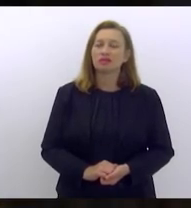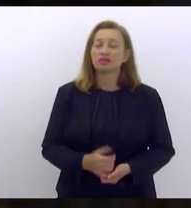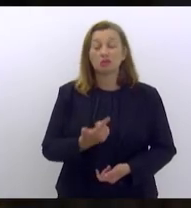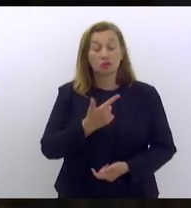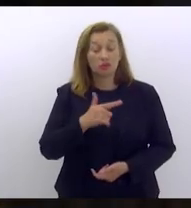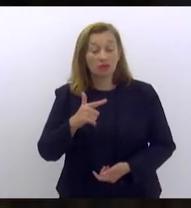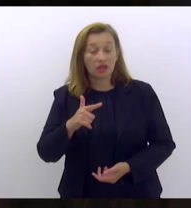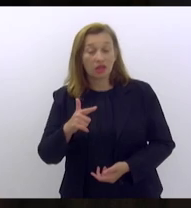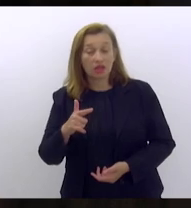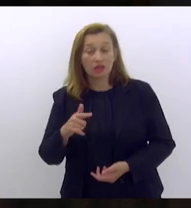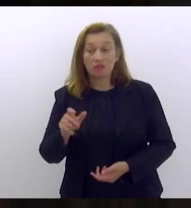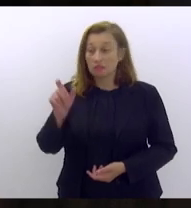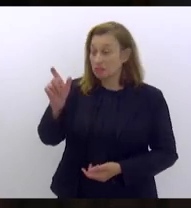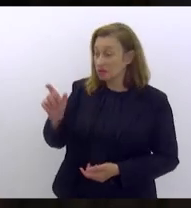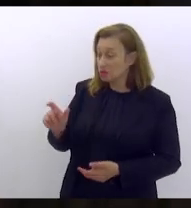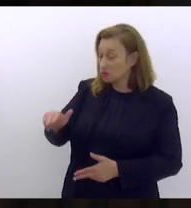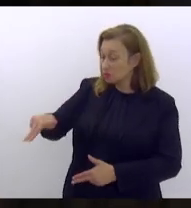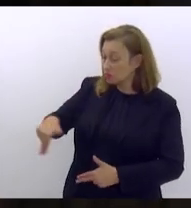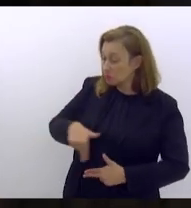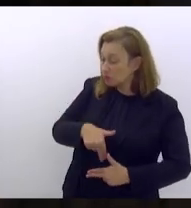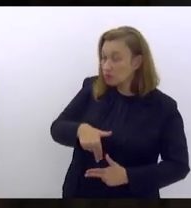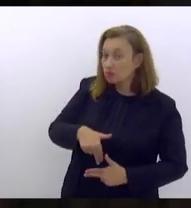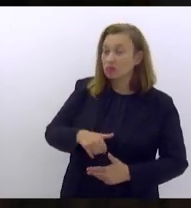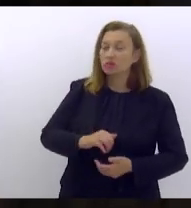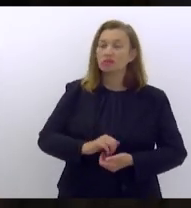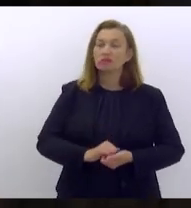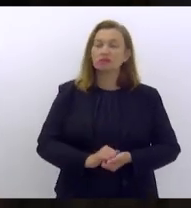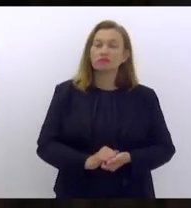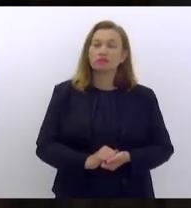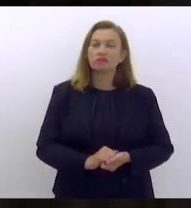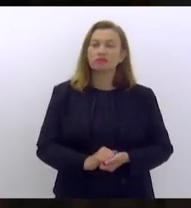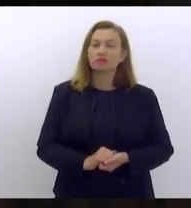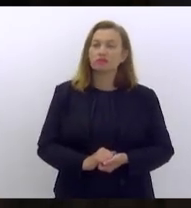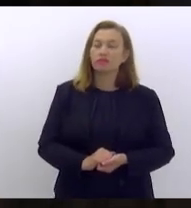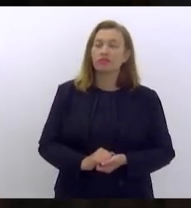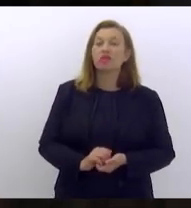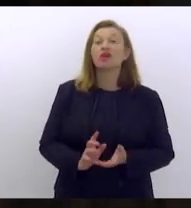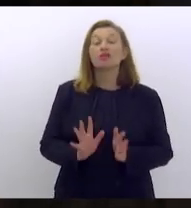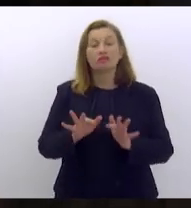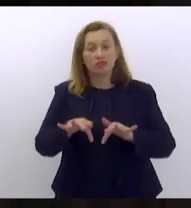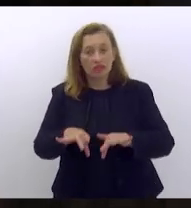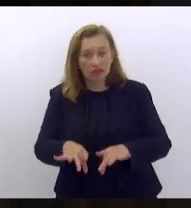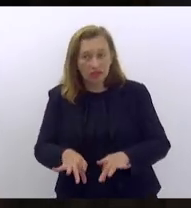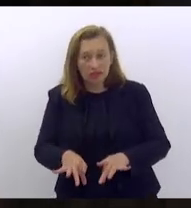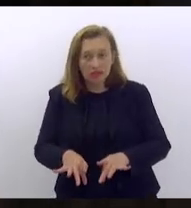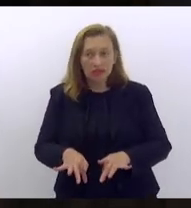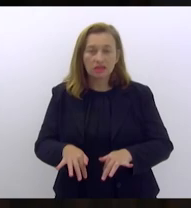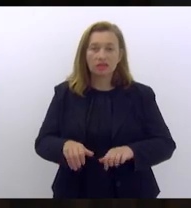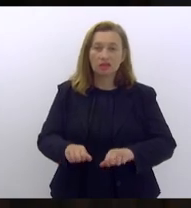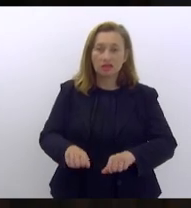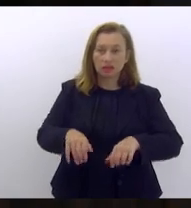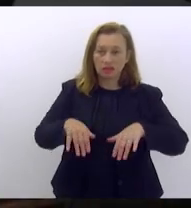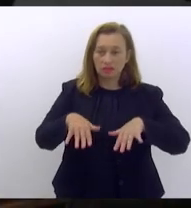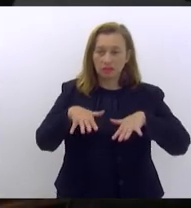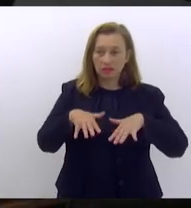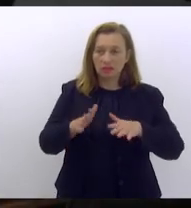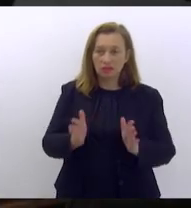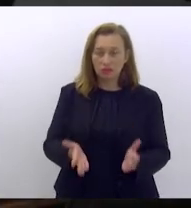Não havendo mais oradores inscritos, está encerrada a sessão.